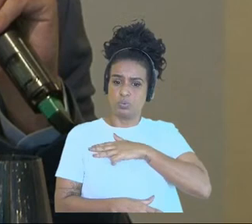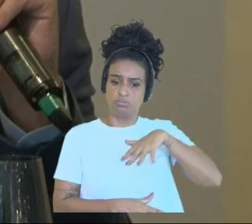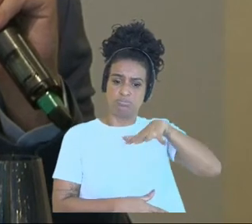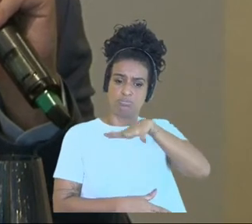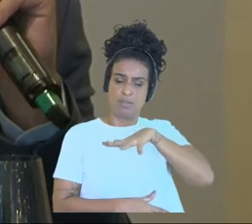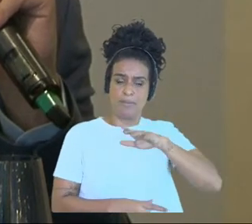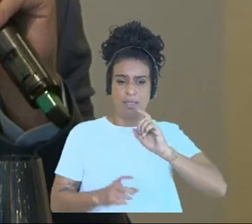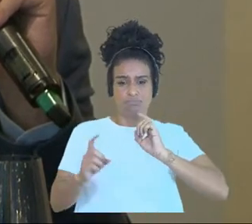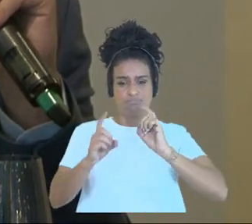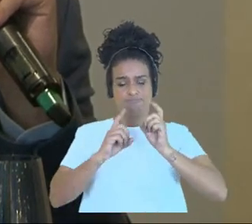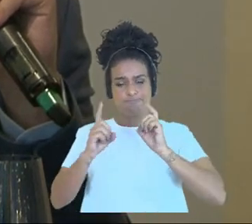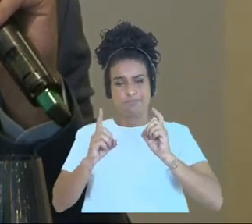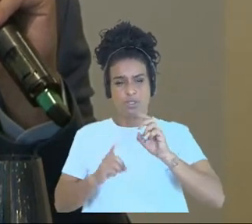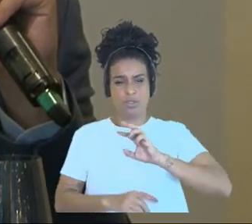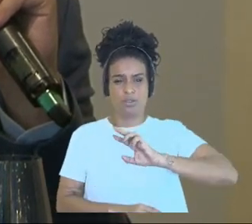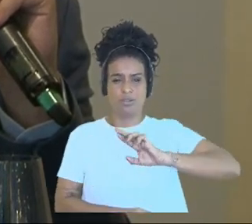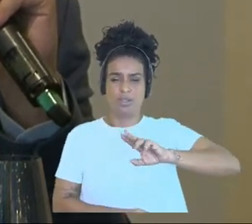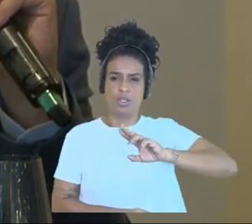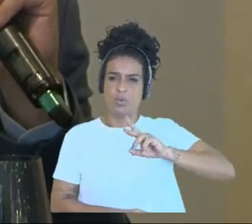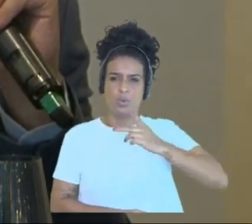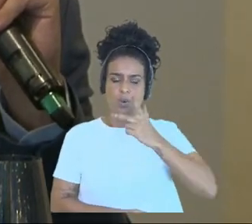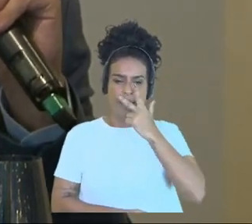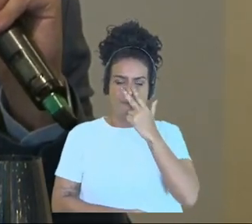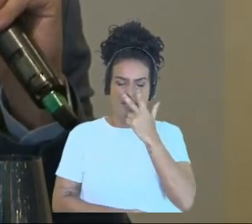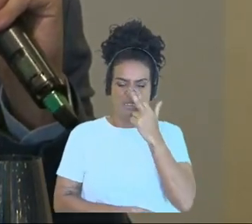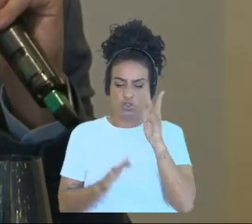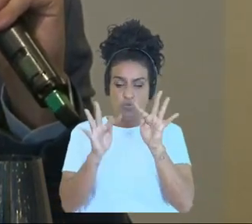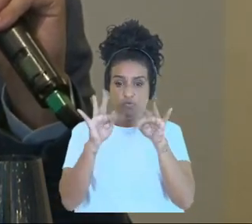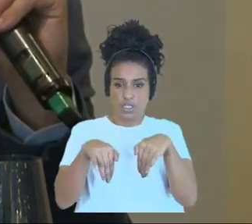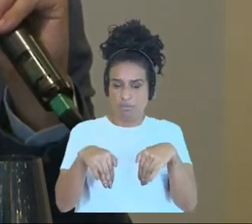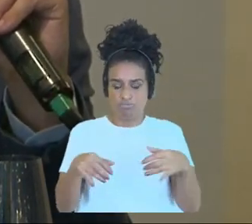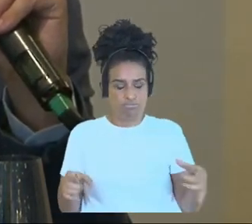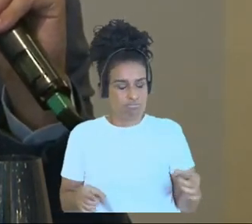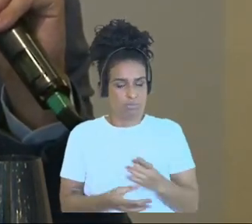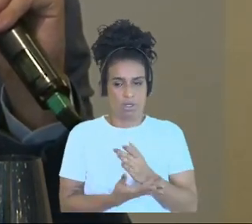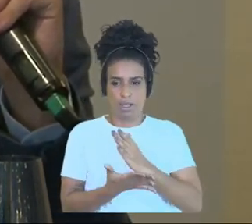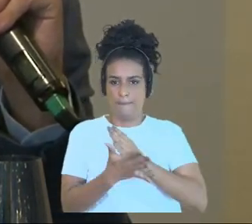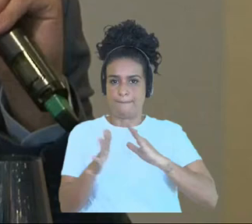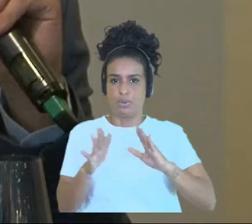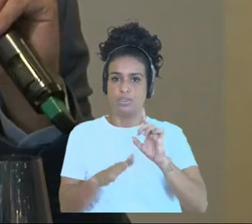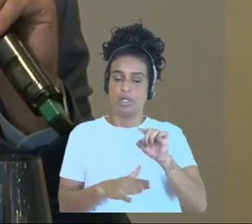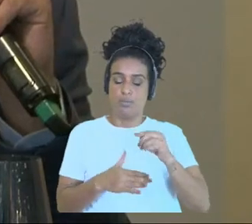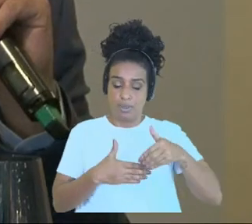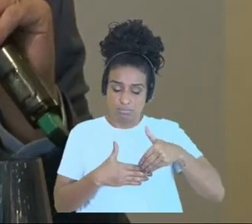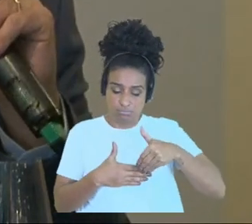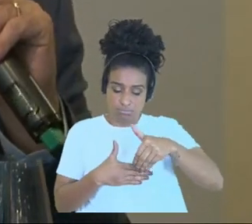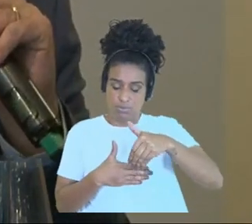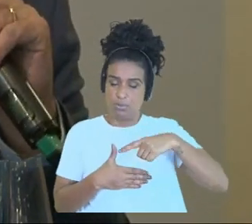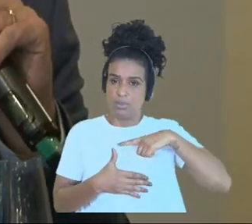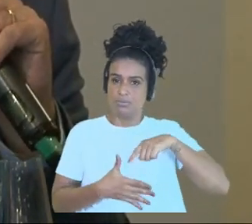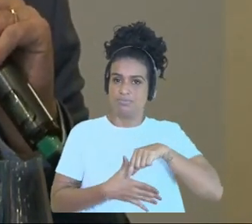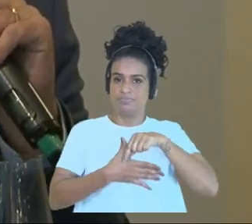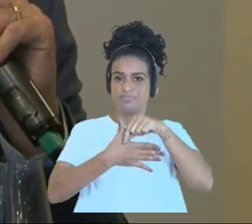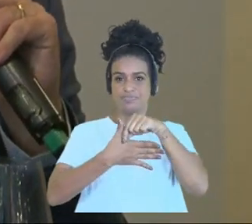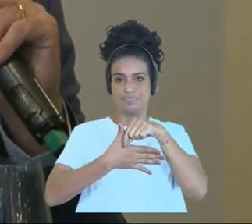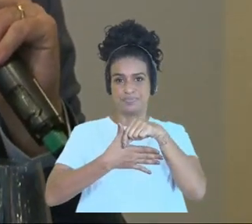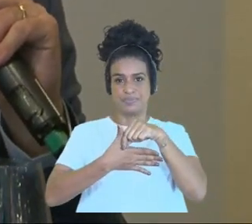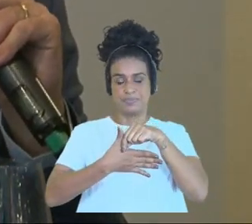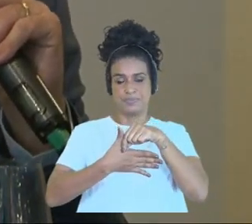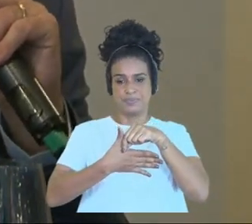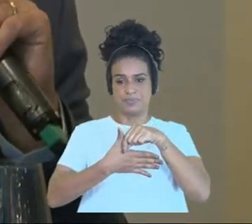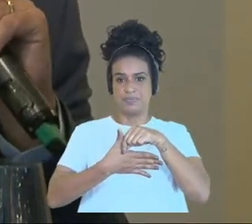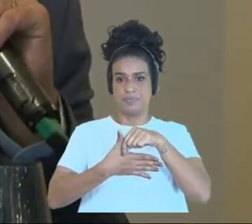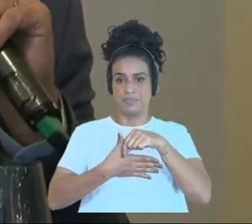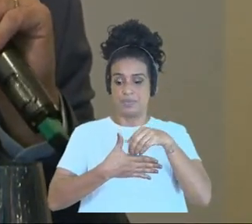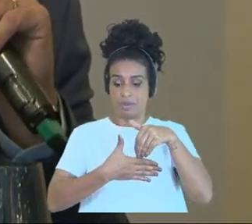espaço, vamos dizer, ele não é o ponto final, mas ele sempre é o ponto inicial do exercício da liderança brasileira. Né.